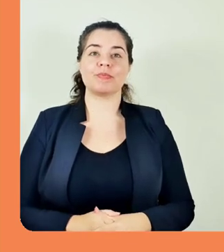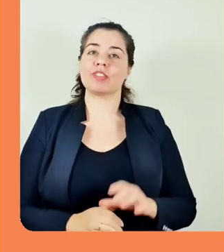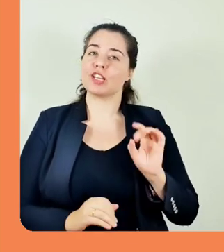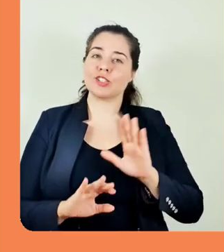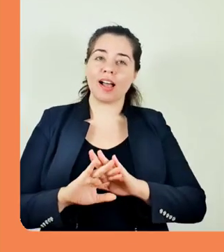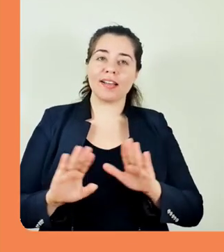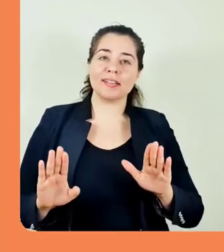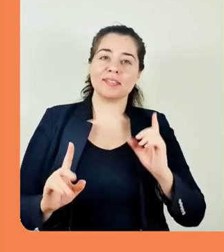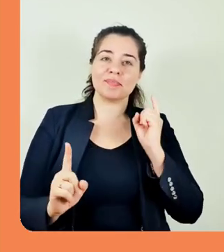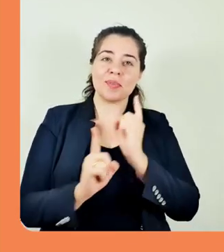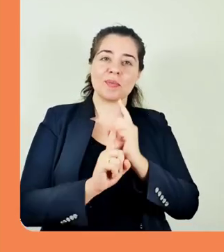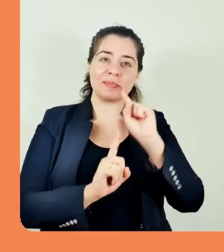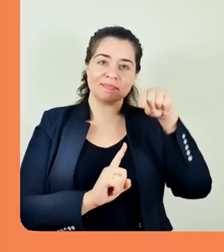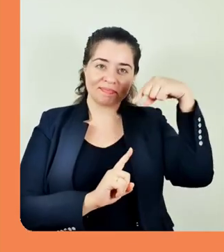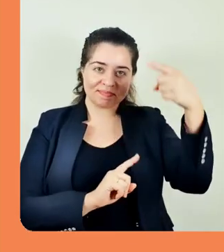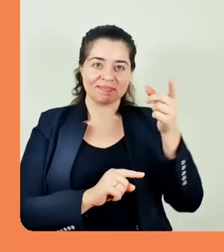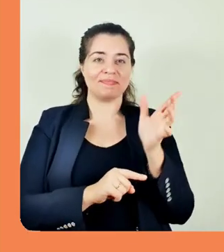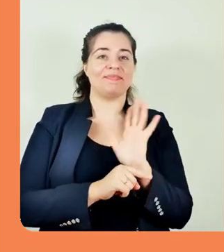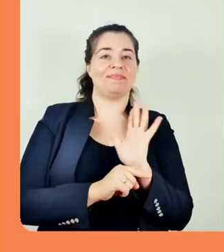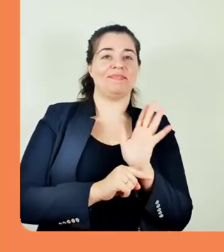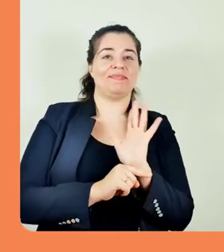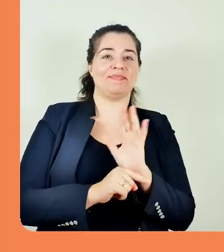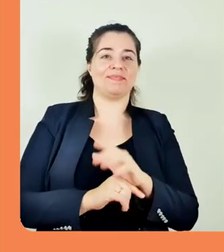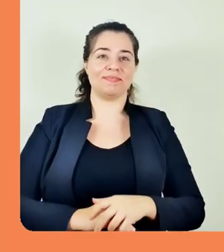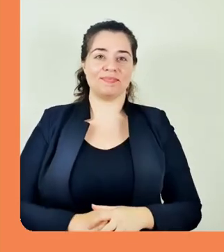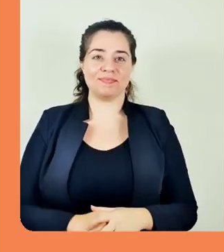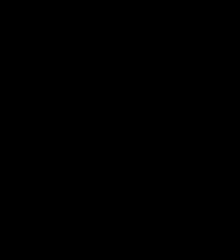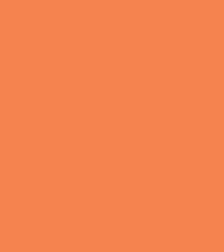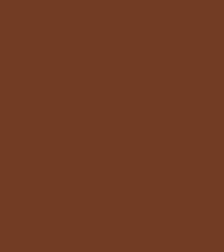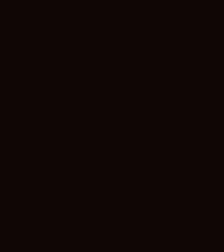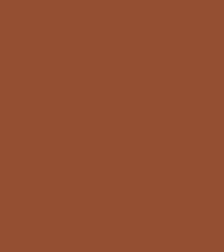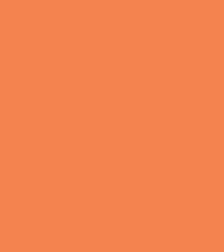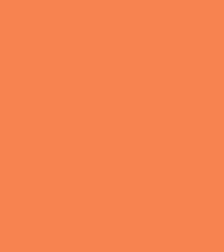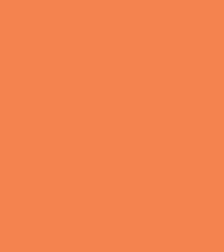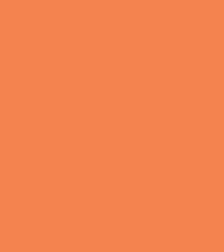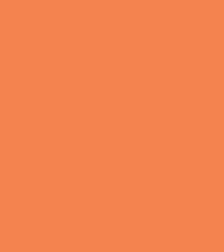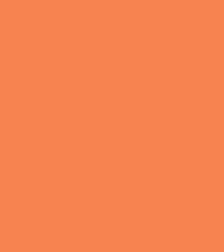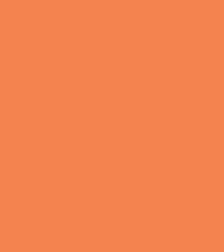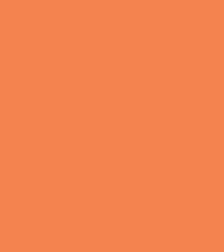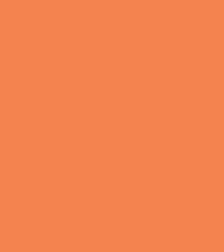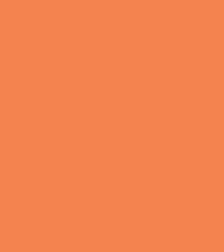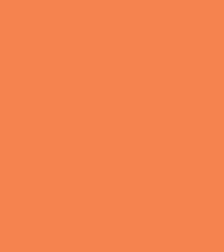O certo era isso vejo vocês no próximo vídeo